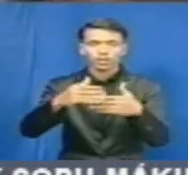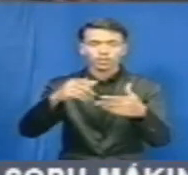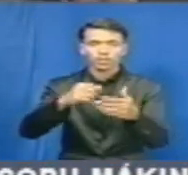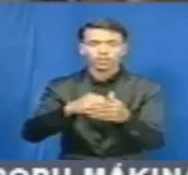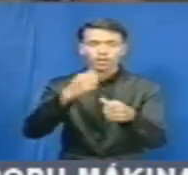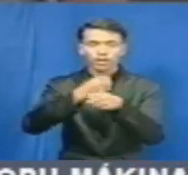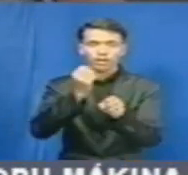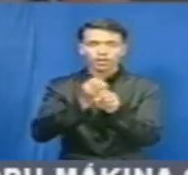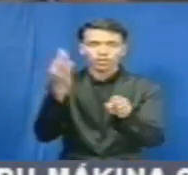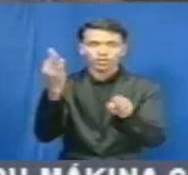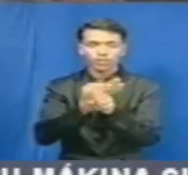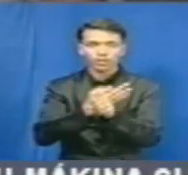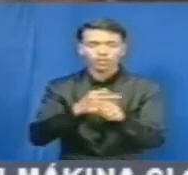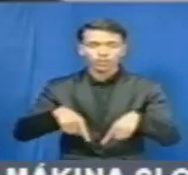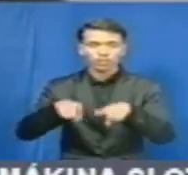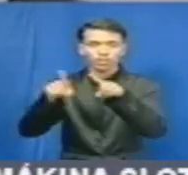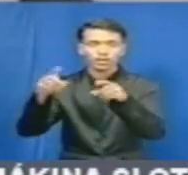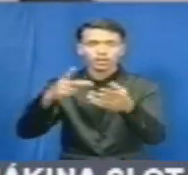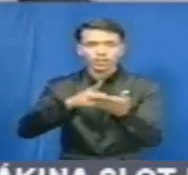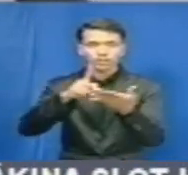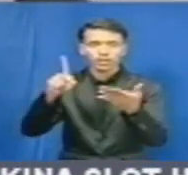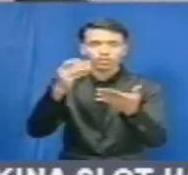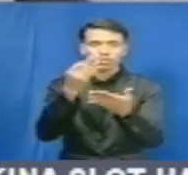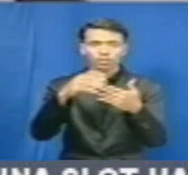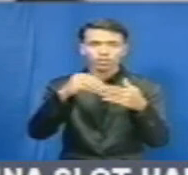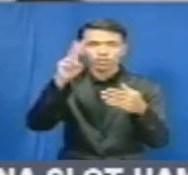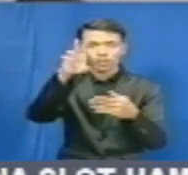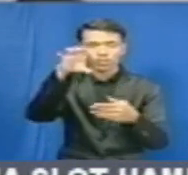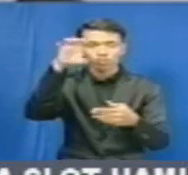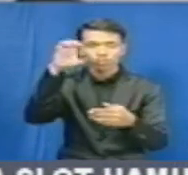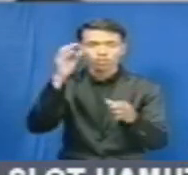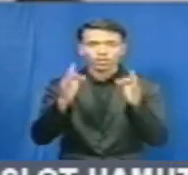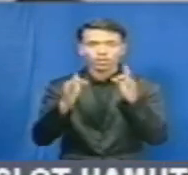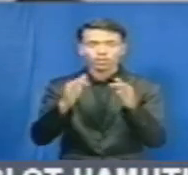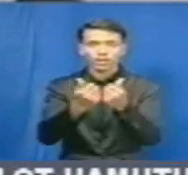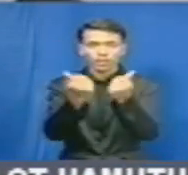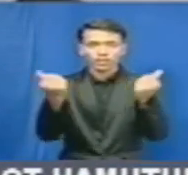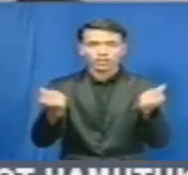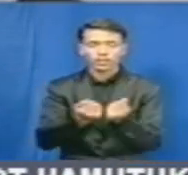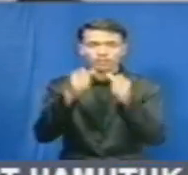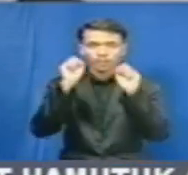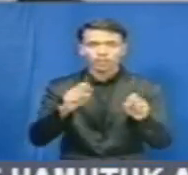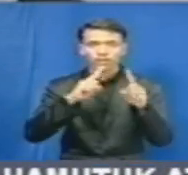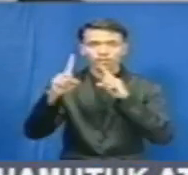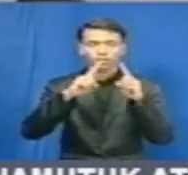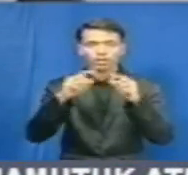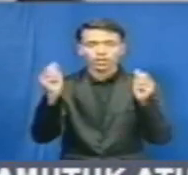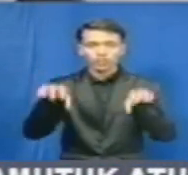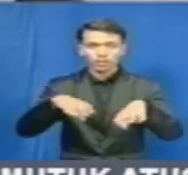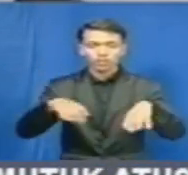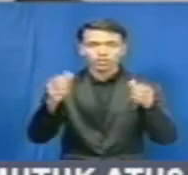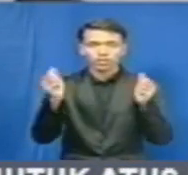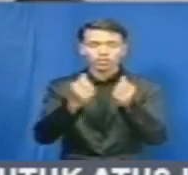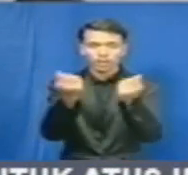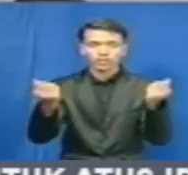trata documentos lá, mas selo tan o sangue $1 americano a tusrua. Nune agência bela coordena serviço ou embaixada Portugal e